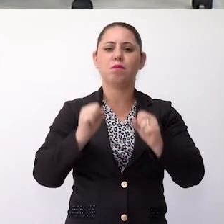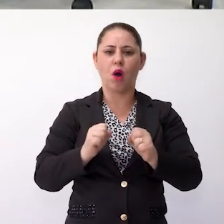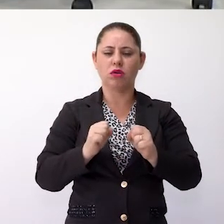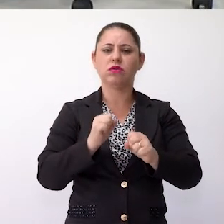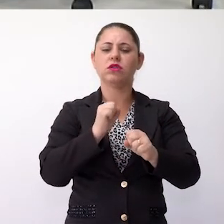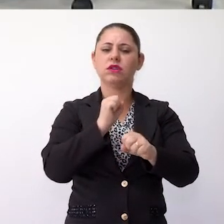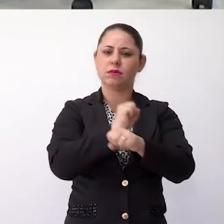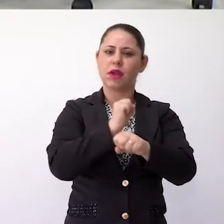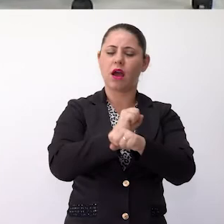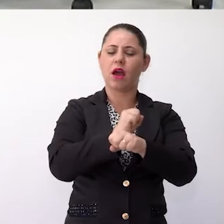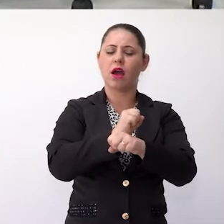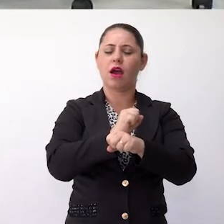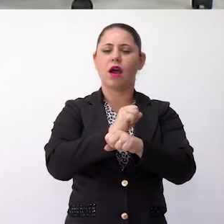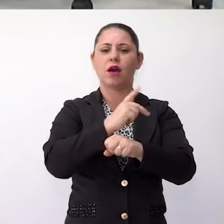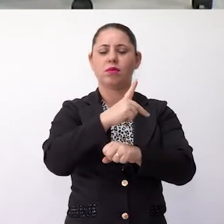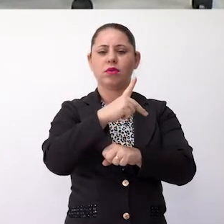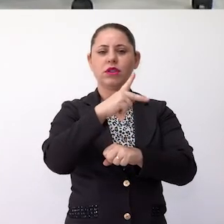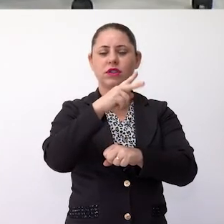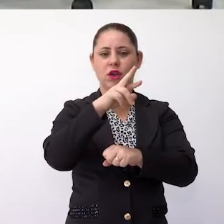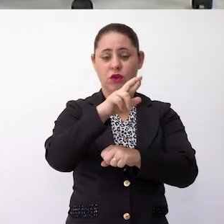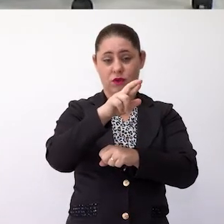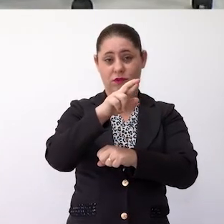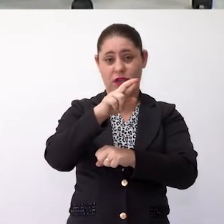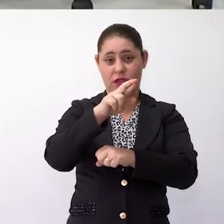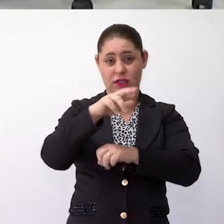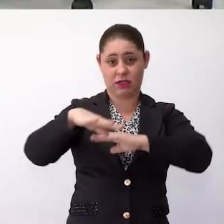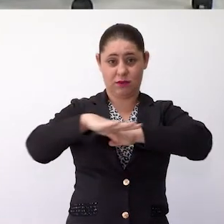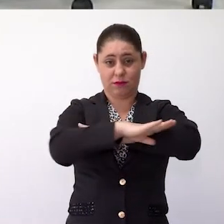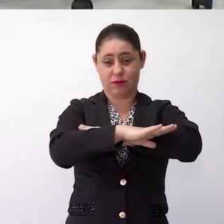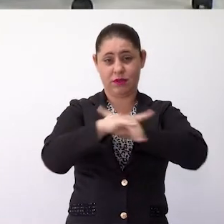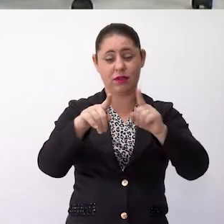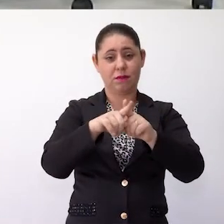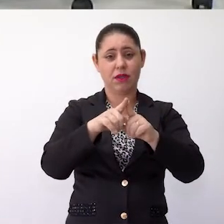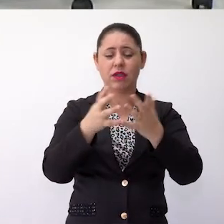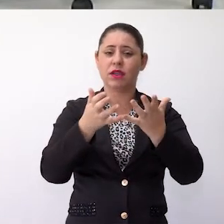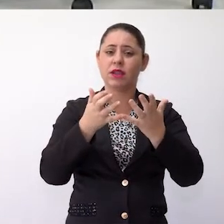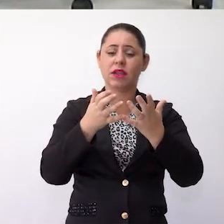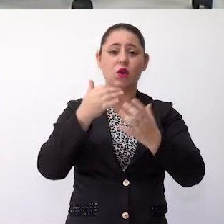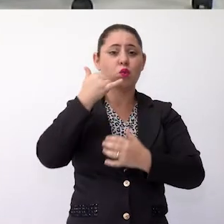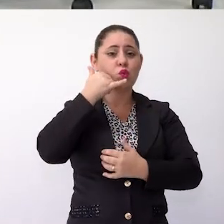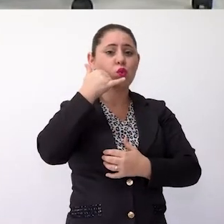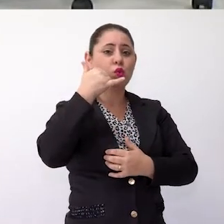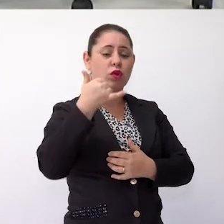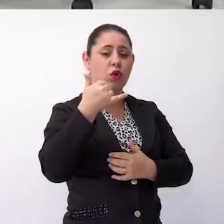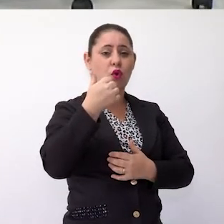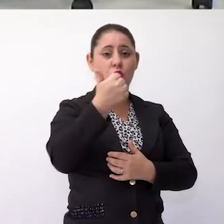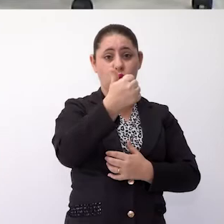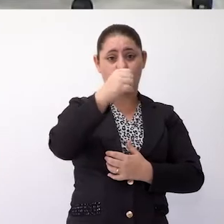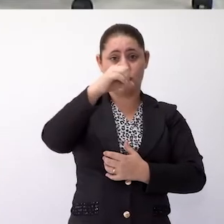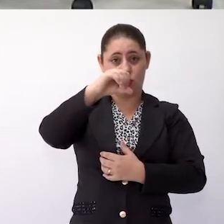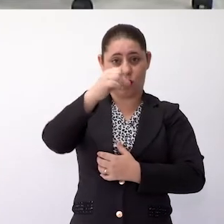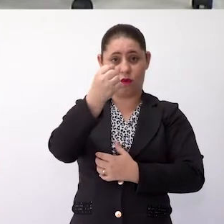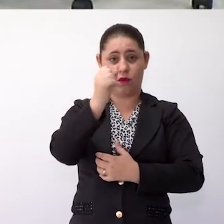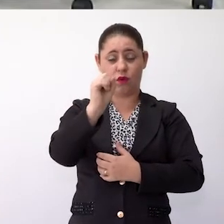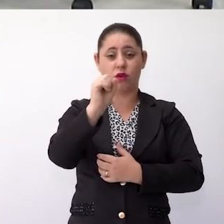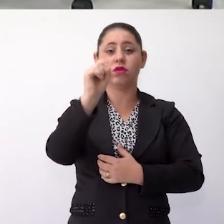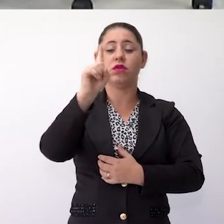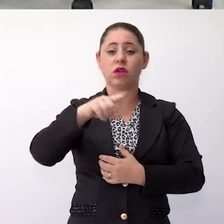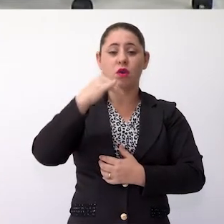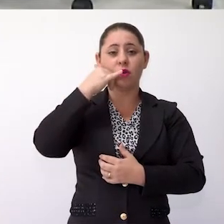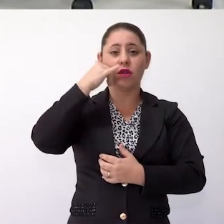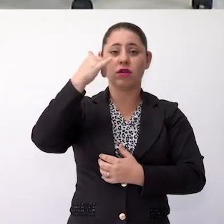Militar Rodoviária, né, nas nossas estradas do Mato Grosso do Sul. E gostaria de deixar no telefone 198, que é o